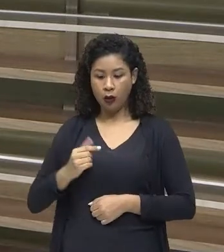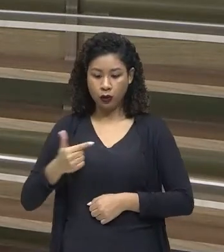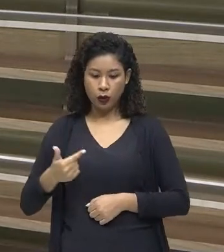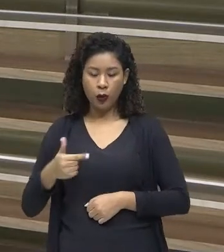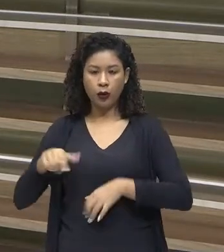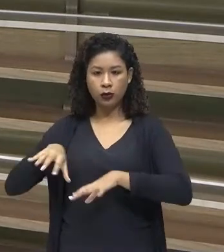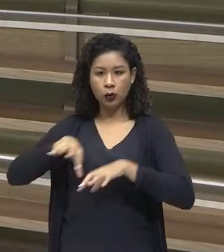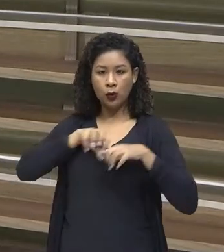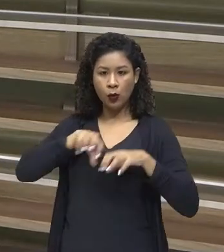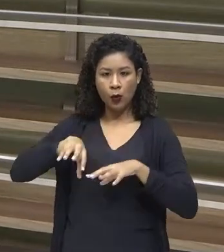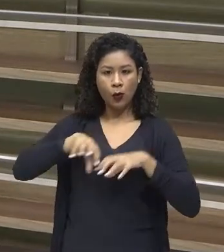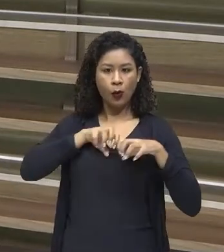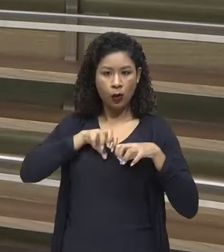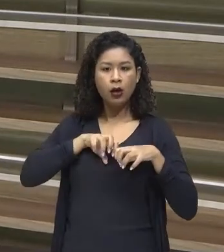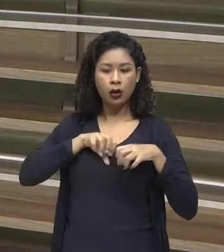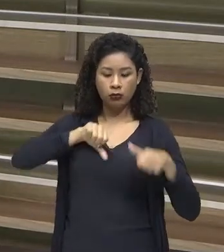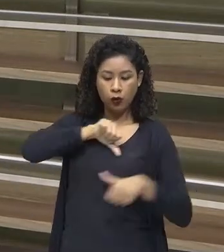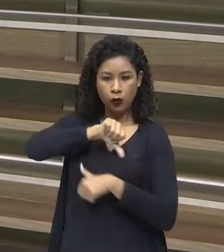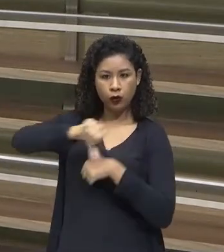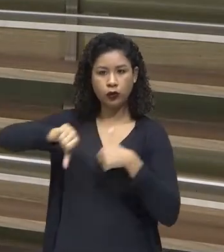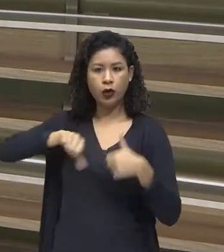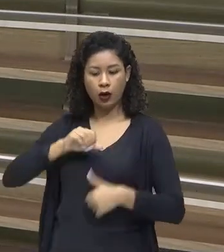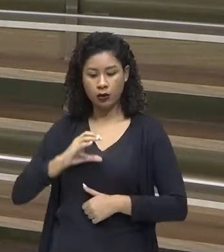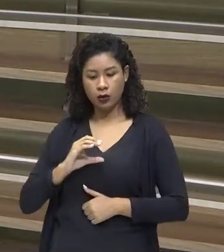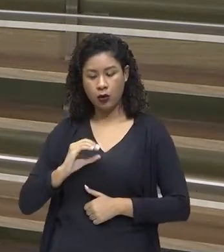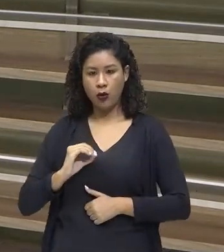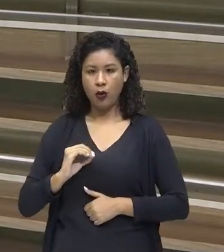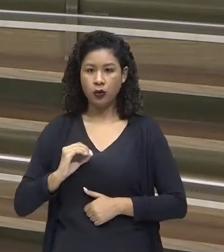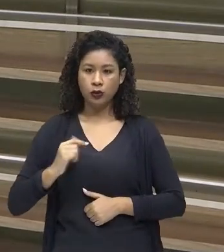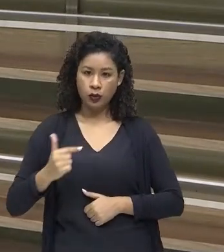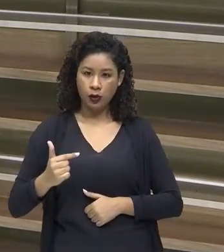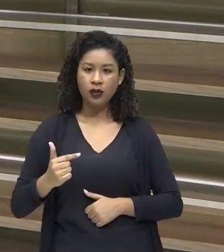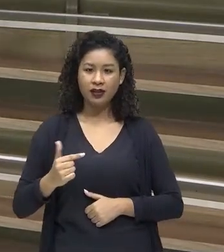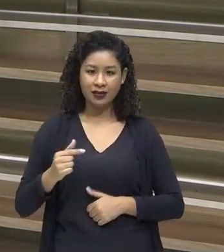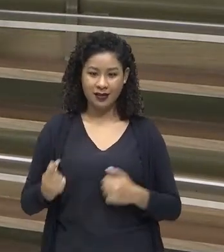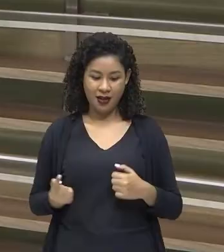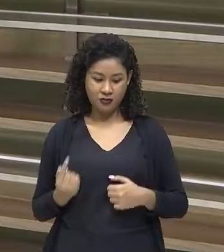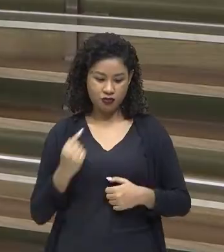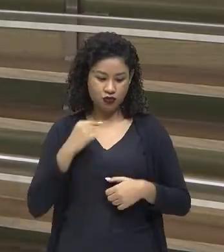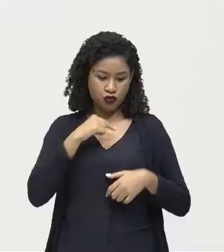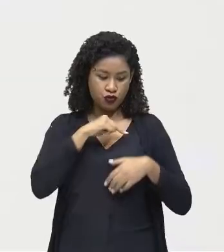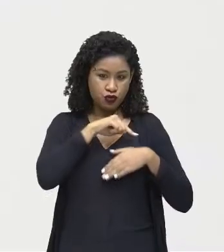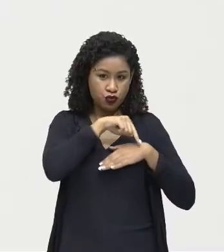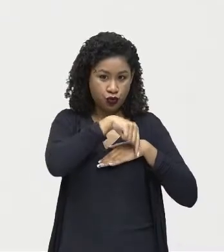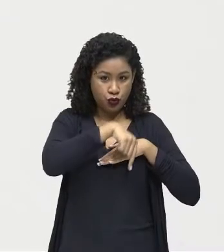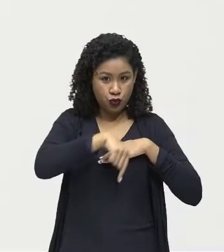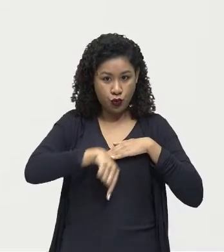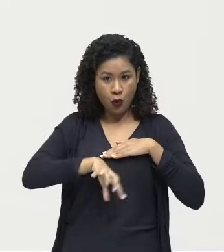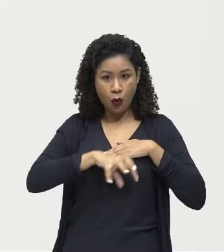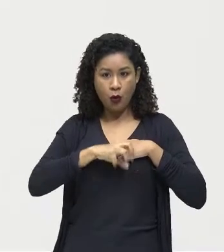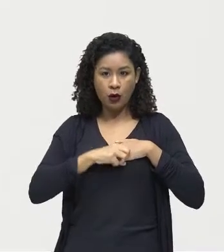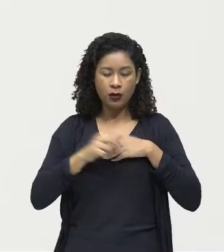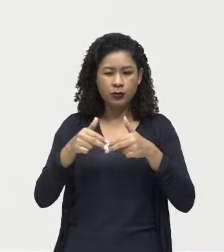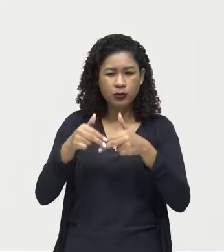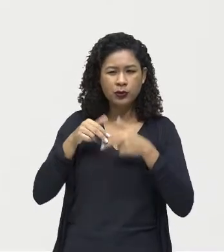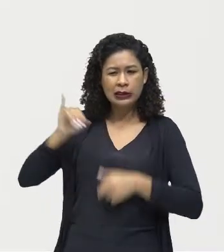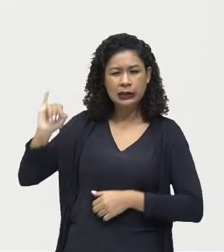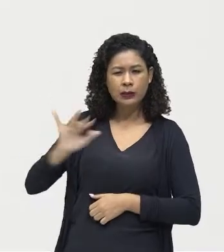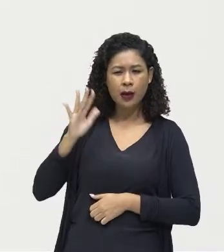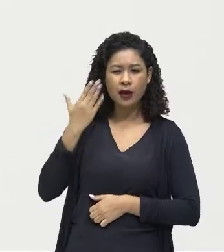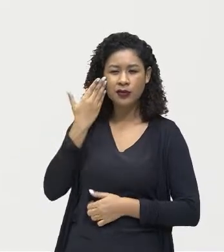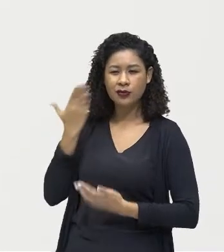gasosa, gás carbônico pelo oxigênio, e retorna para o coração. Né? Então, a gente tem aqui uma imagem que faz essa representação para a